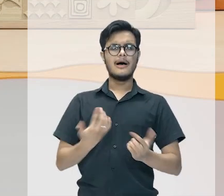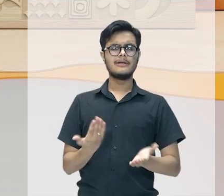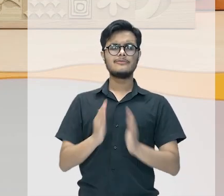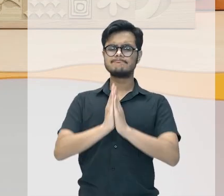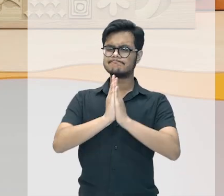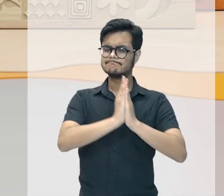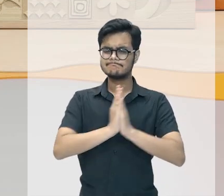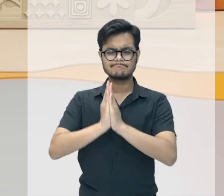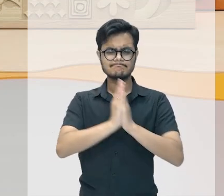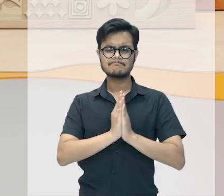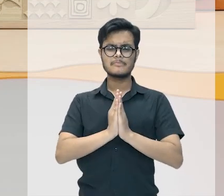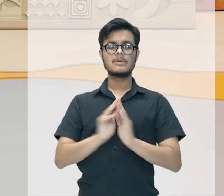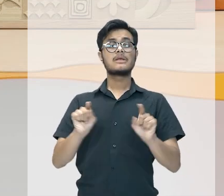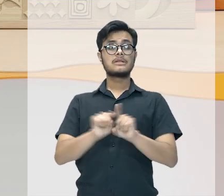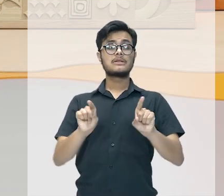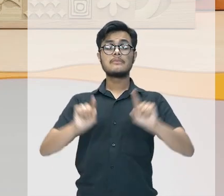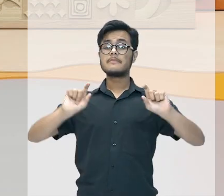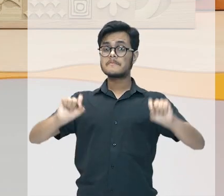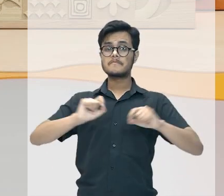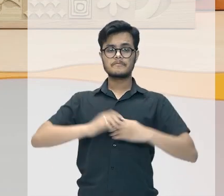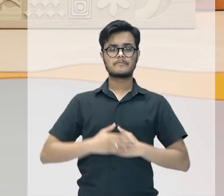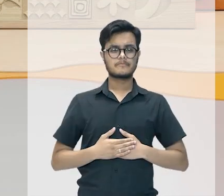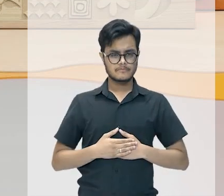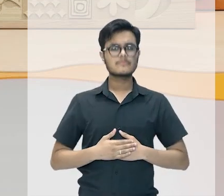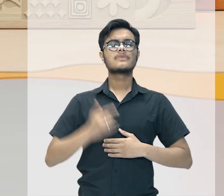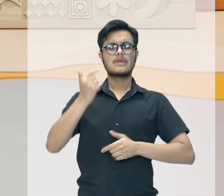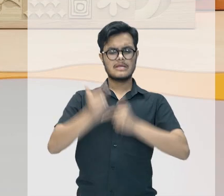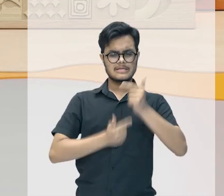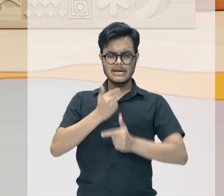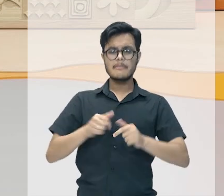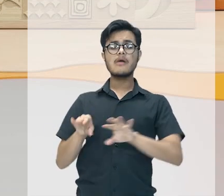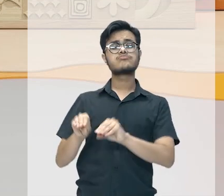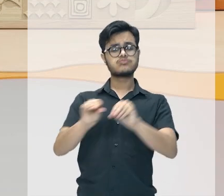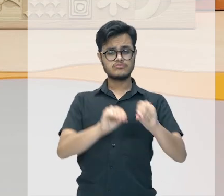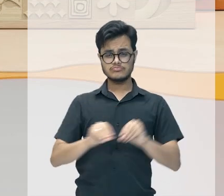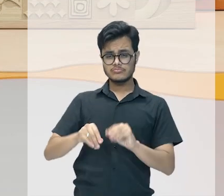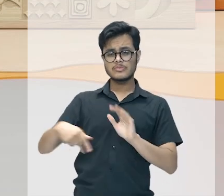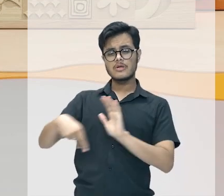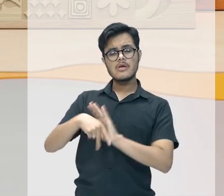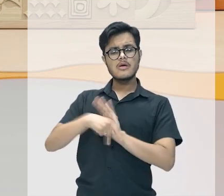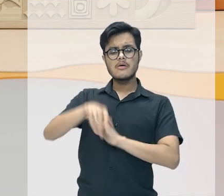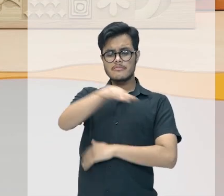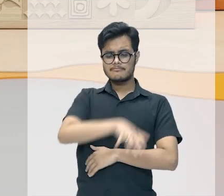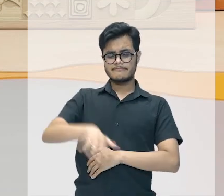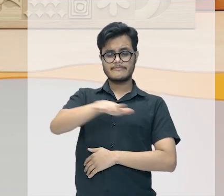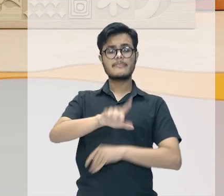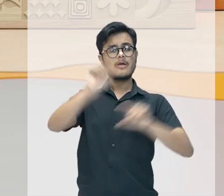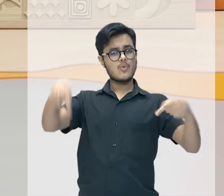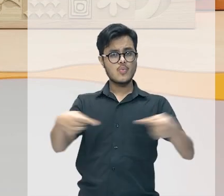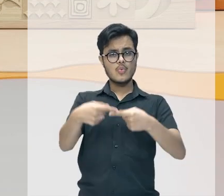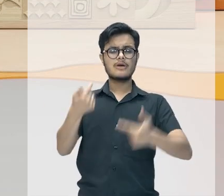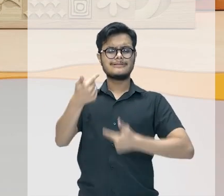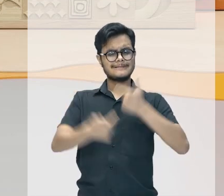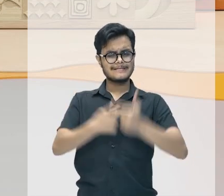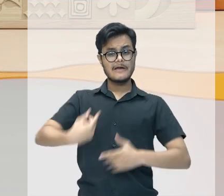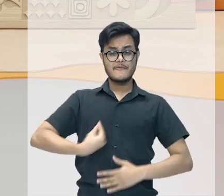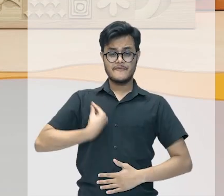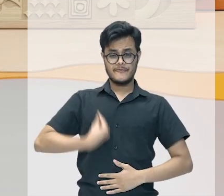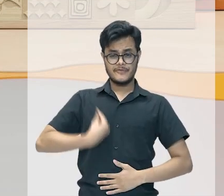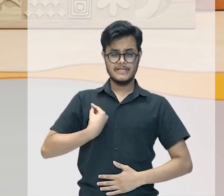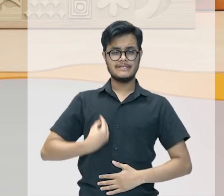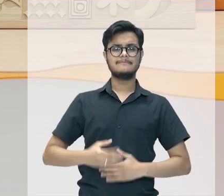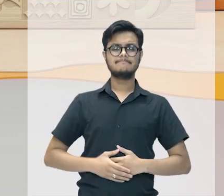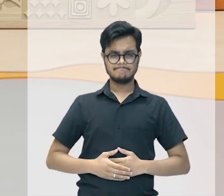oração, mas eles também, né, trabalhavam com a terra, né, que era a terra, então, muito ligadas às suas